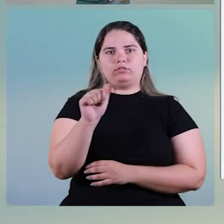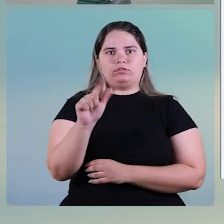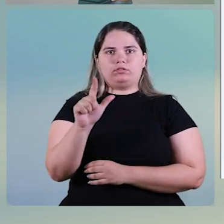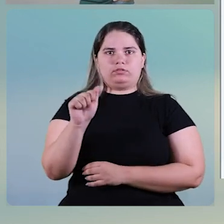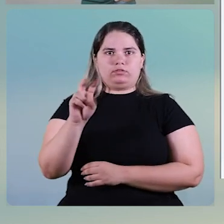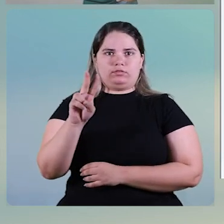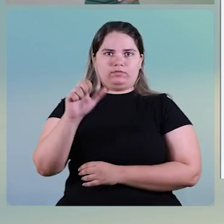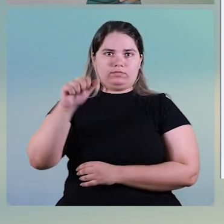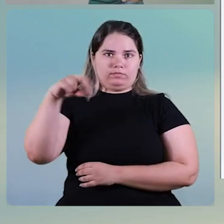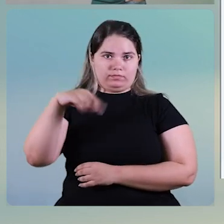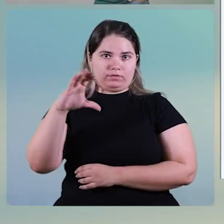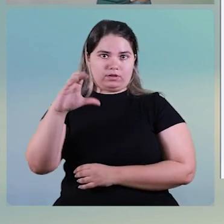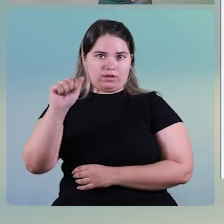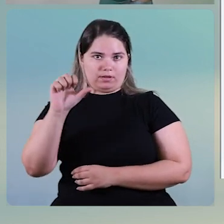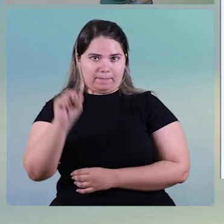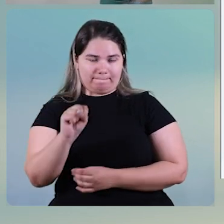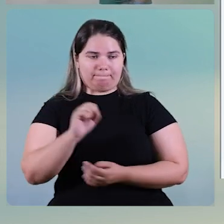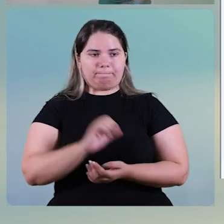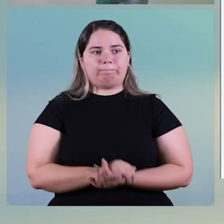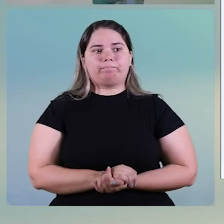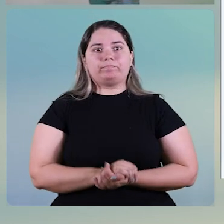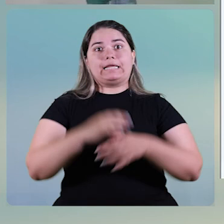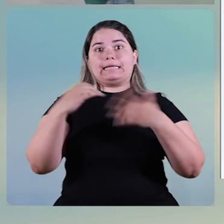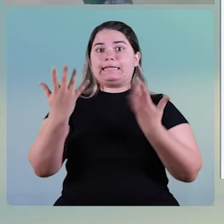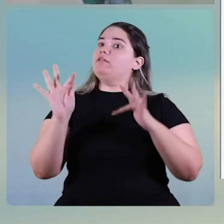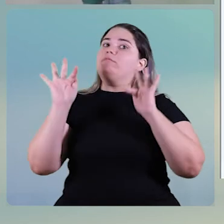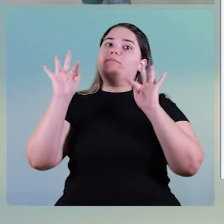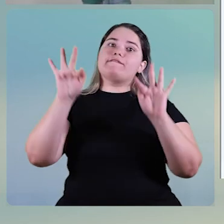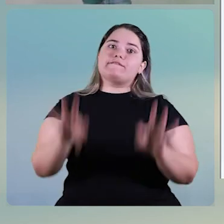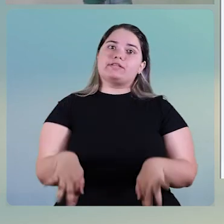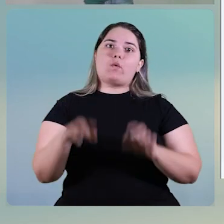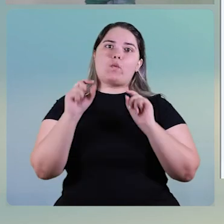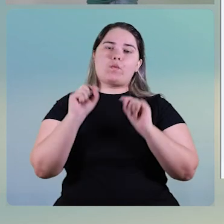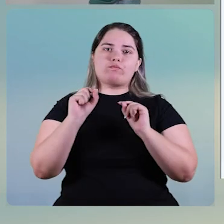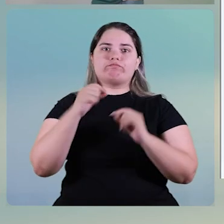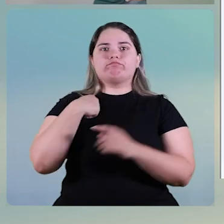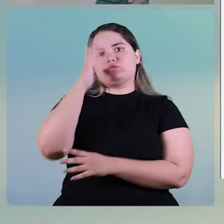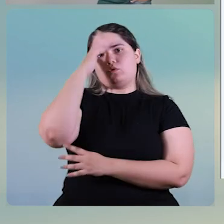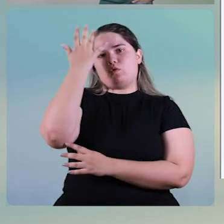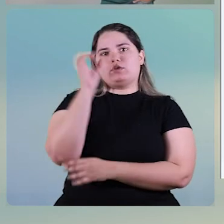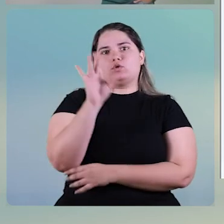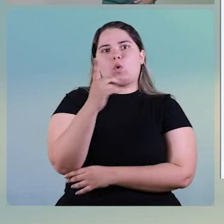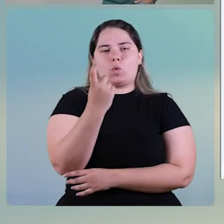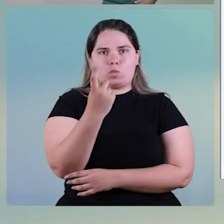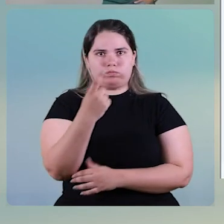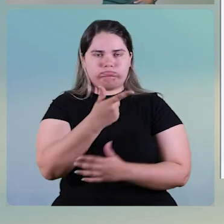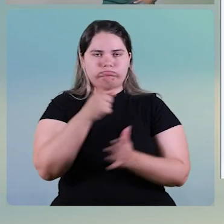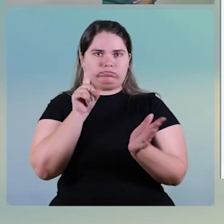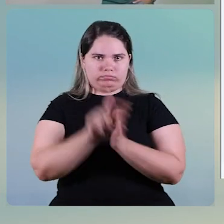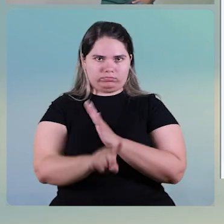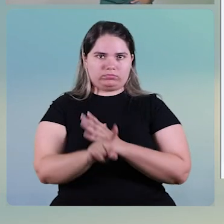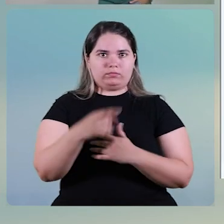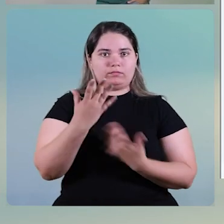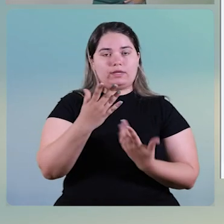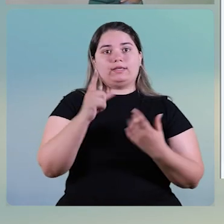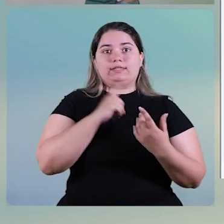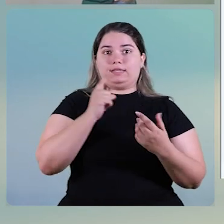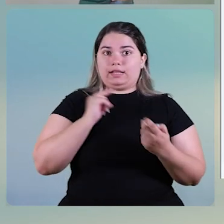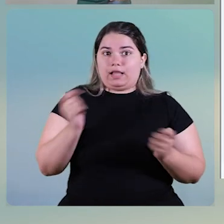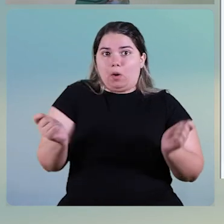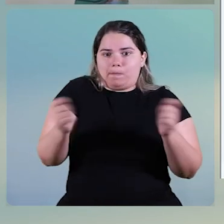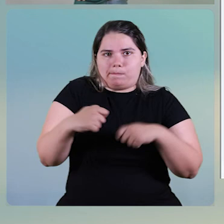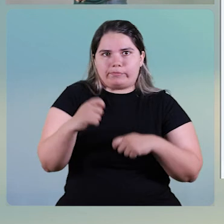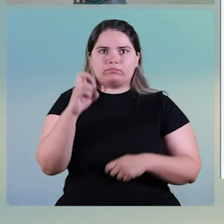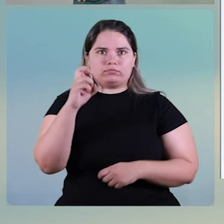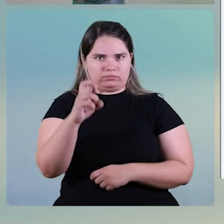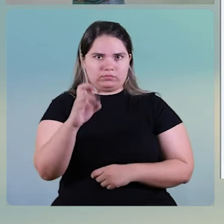alavancas que nós temos no nosso dia a dia. E aí, para encerrar, nós vamos resolver mais uma questão, onde